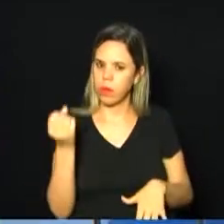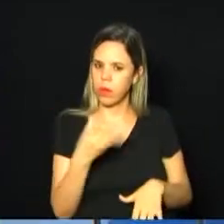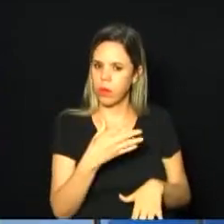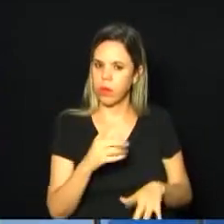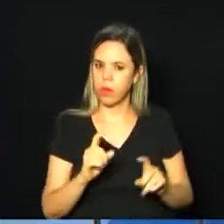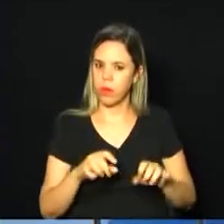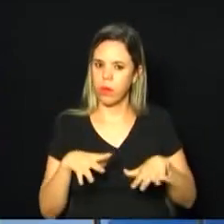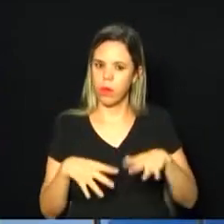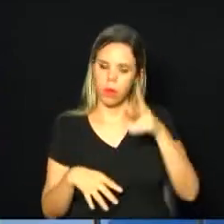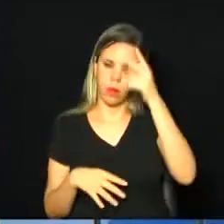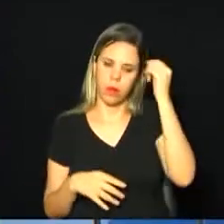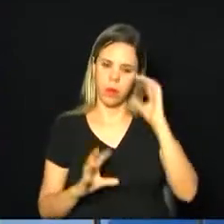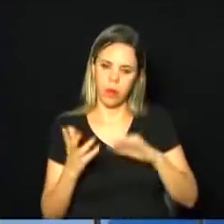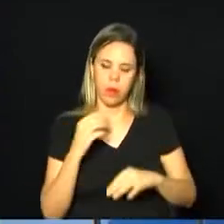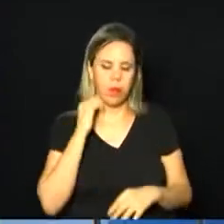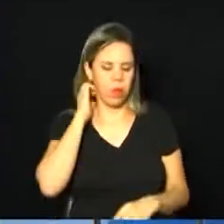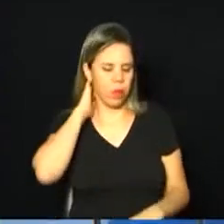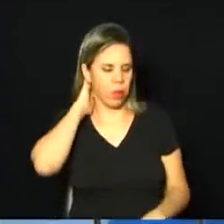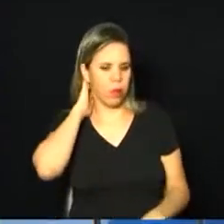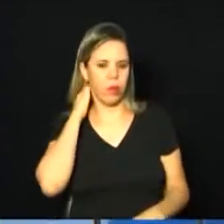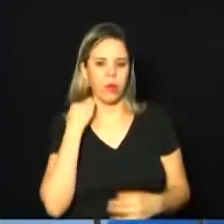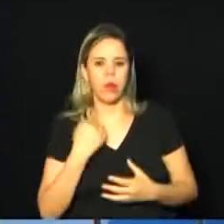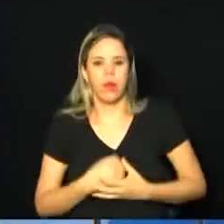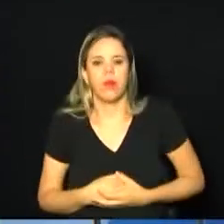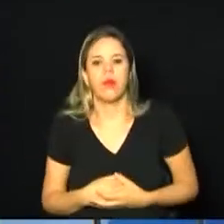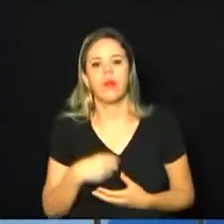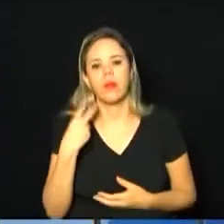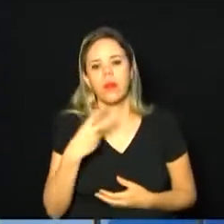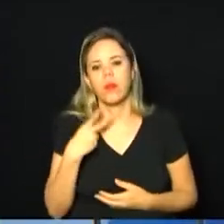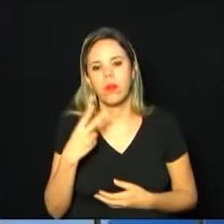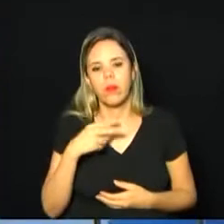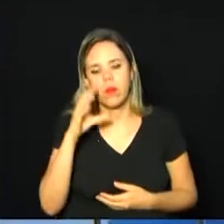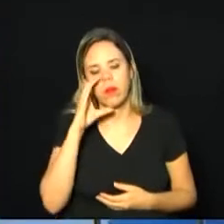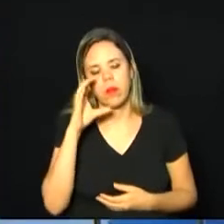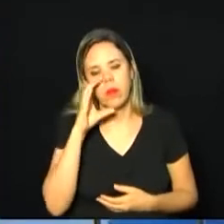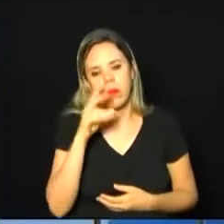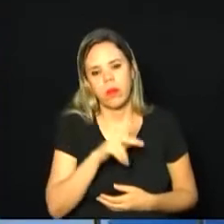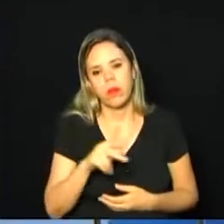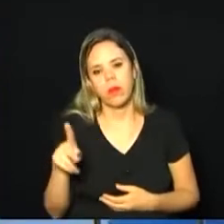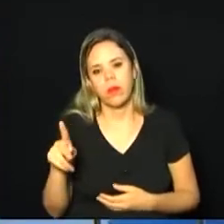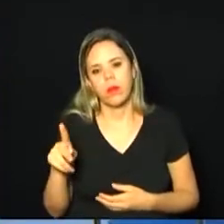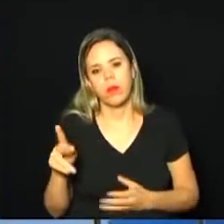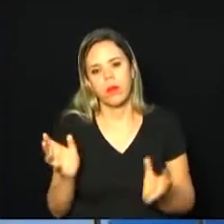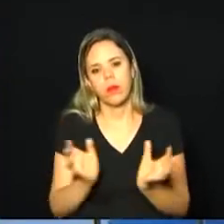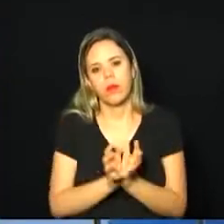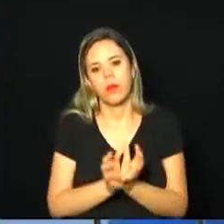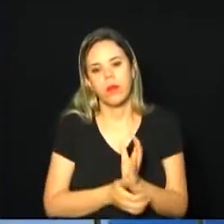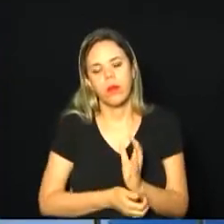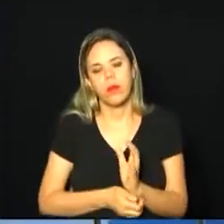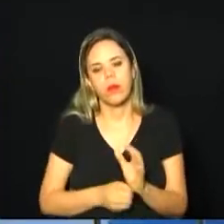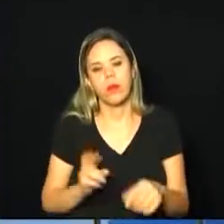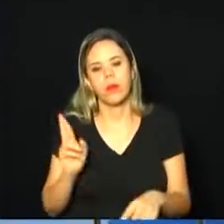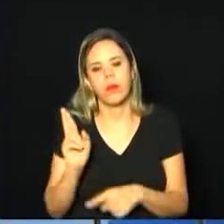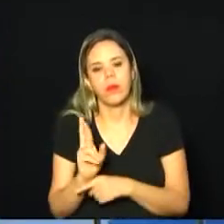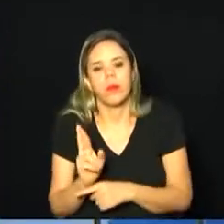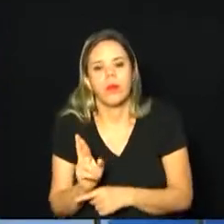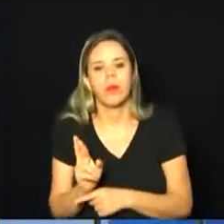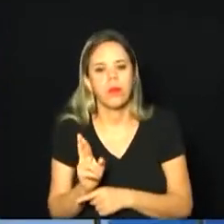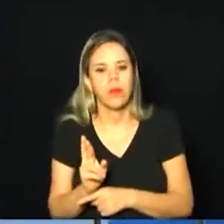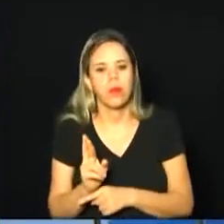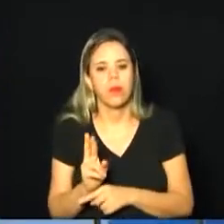novas audiências públicas acontecendo e o vereador Luís Cirilo que é presidente da Comissão de representação